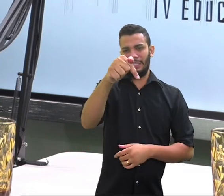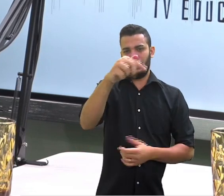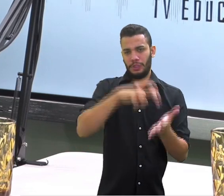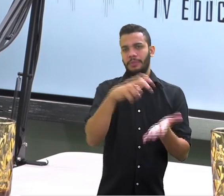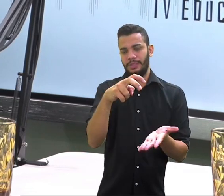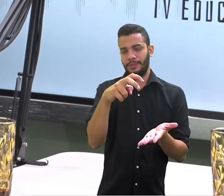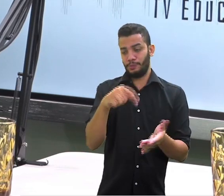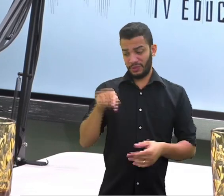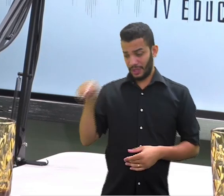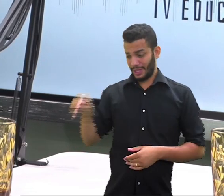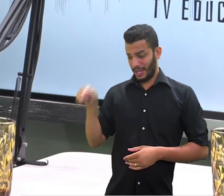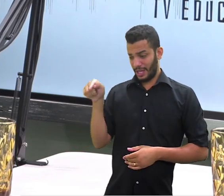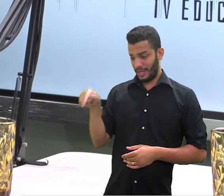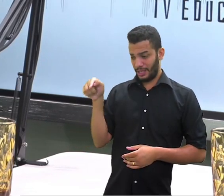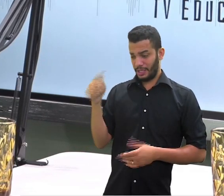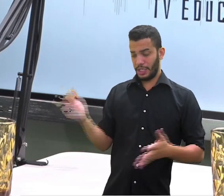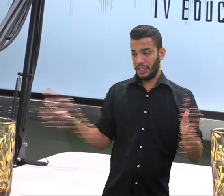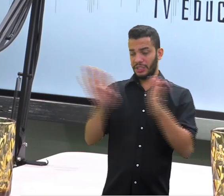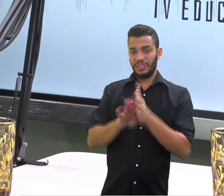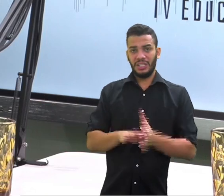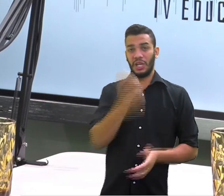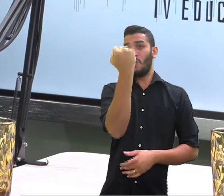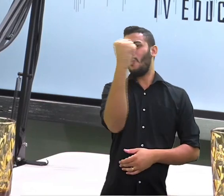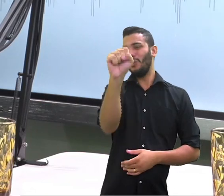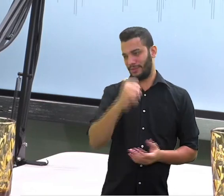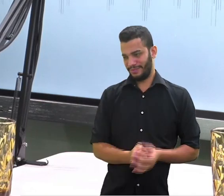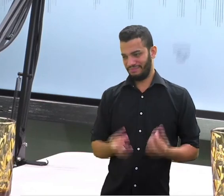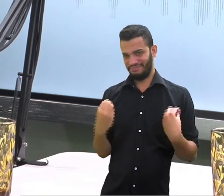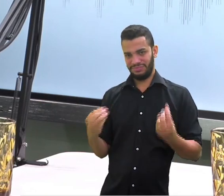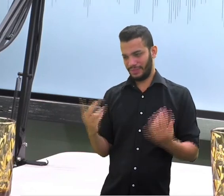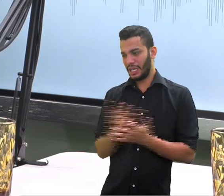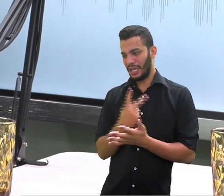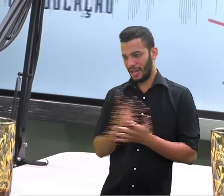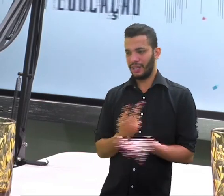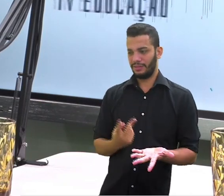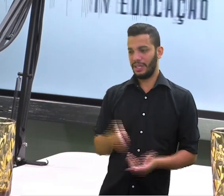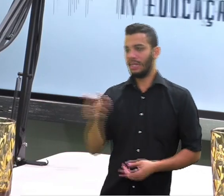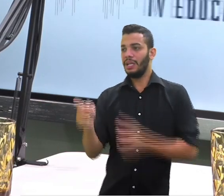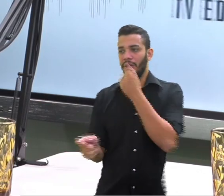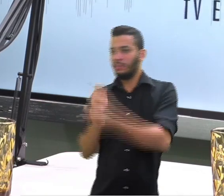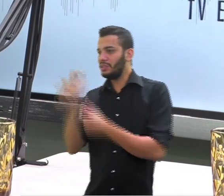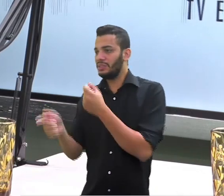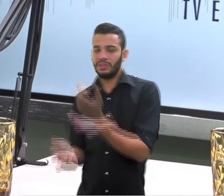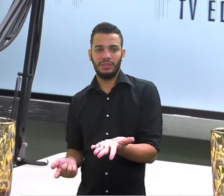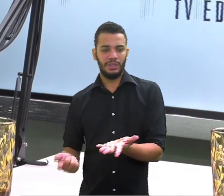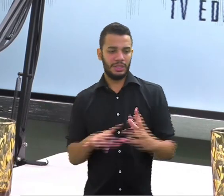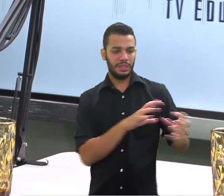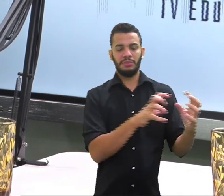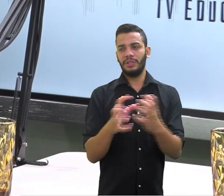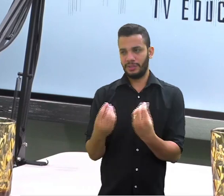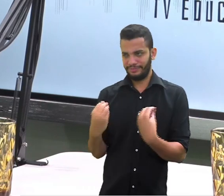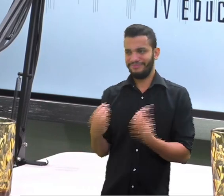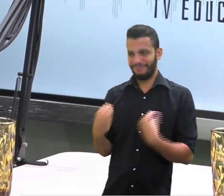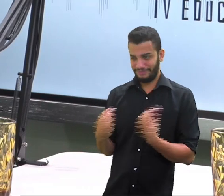alunos. Ou na entrada, tem um número de pessoas suspeitas ali, então vão ligar a polícia para fazer um ponto base, vão conversar